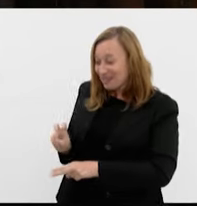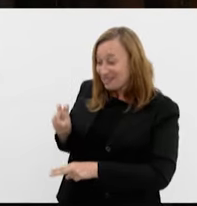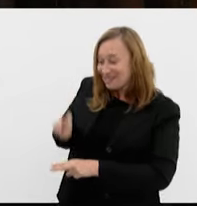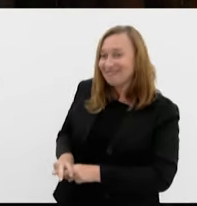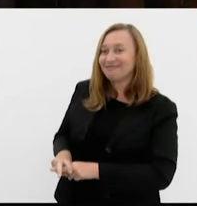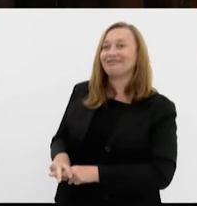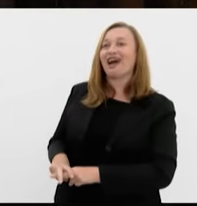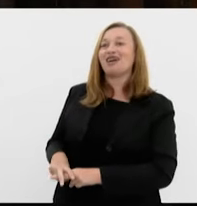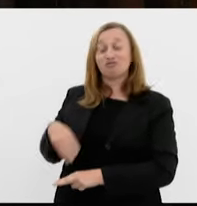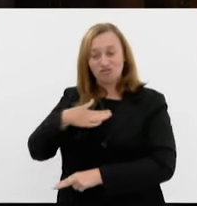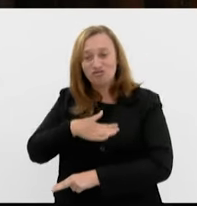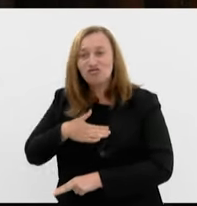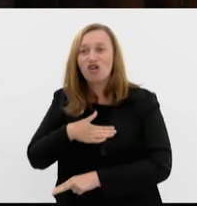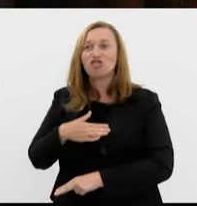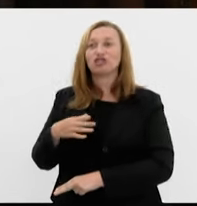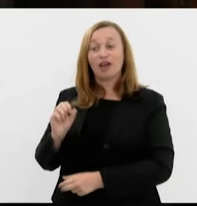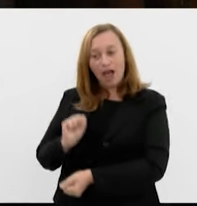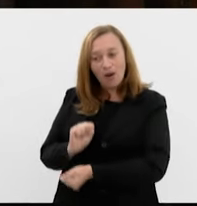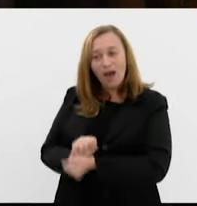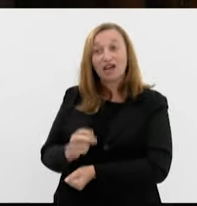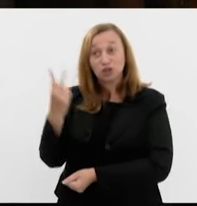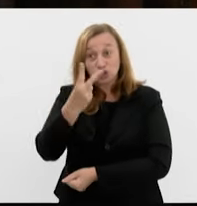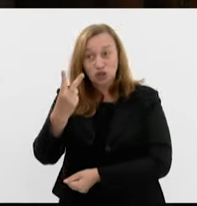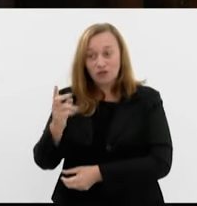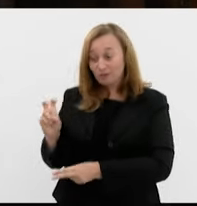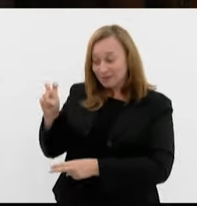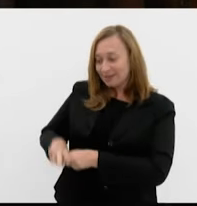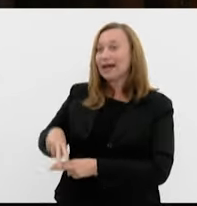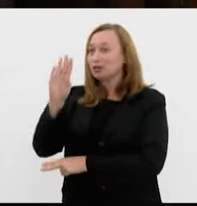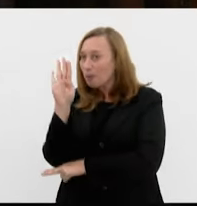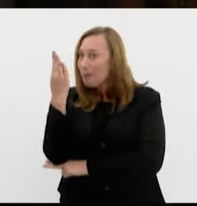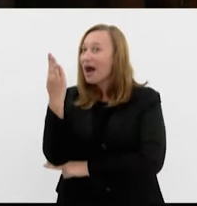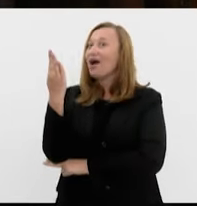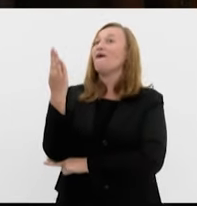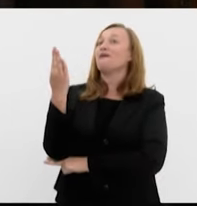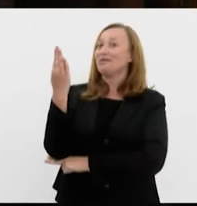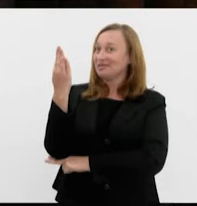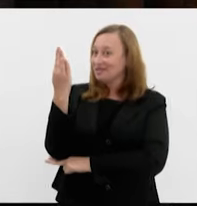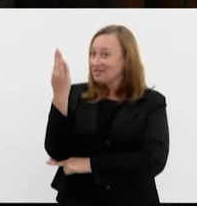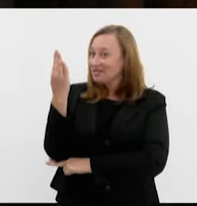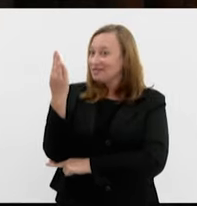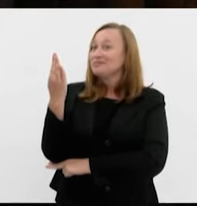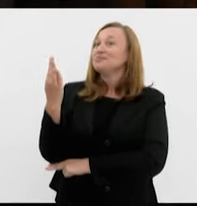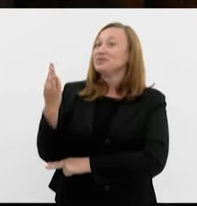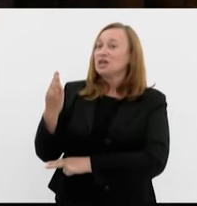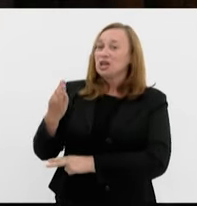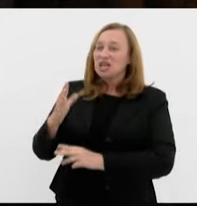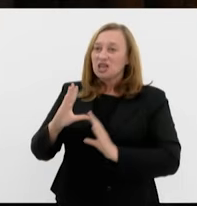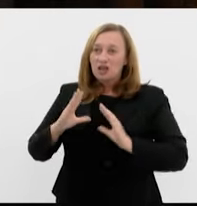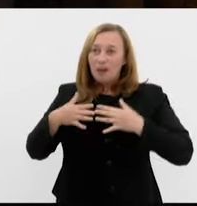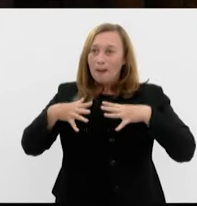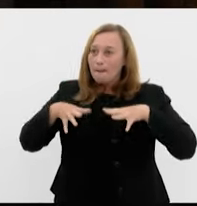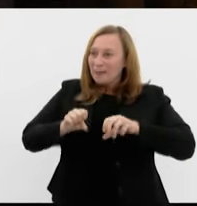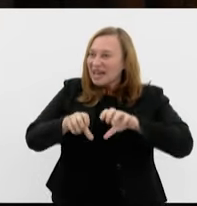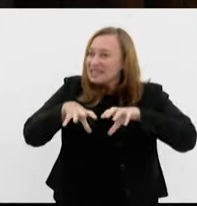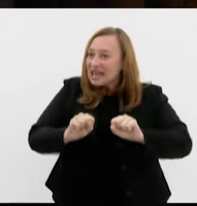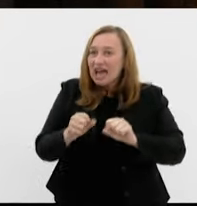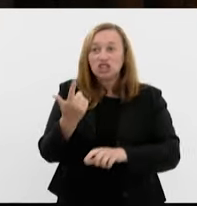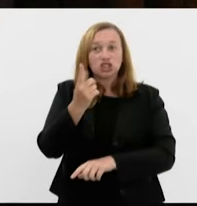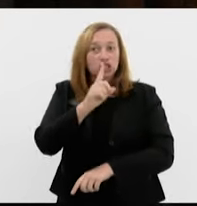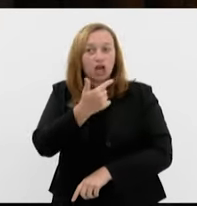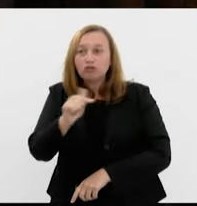sentarem pode aguardar os dois que vai ser Paulo lombo sem massagem pode mandar